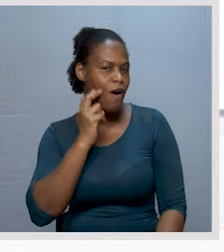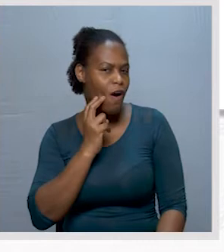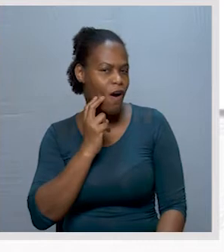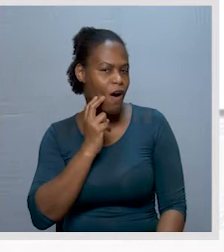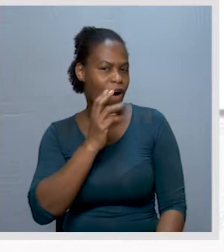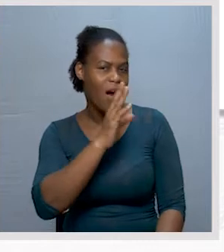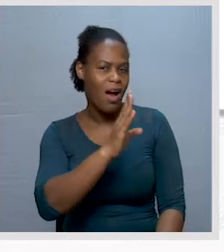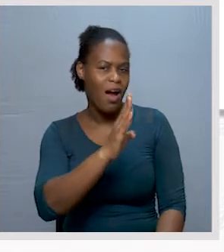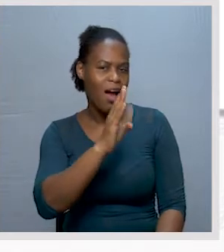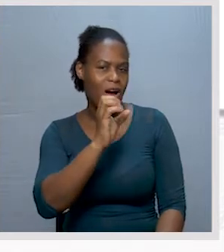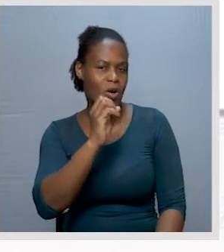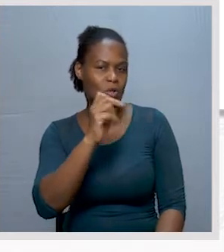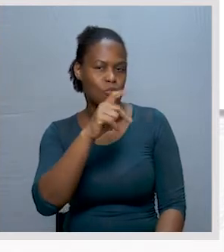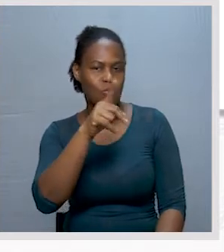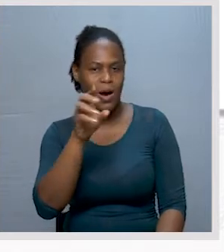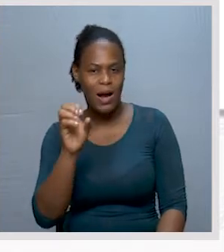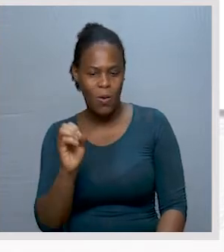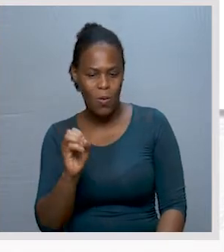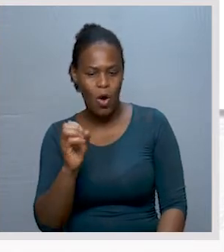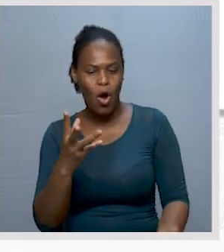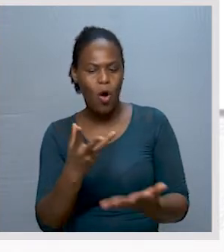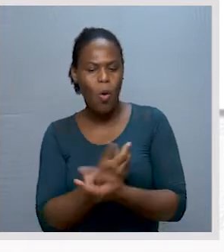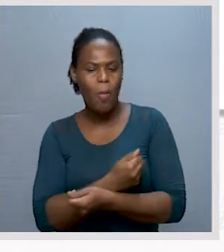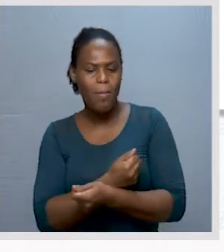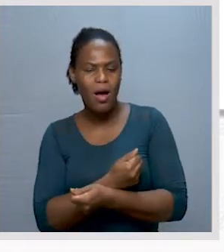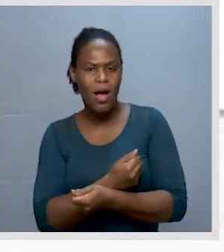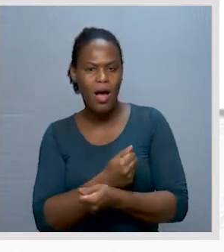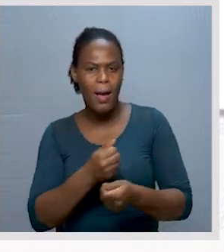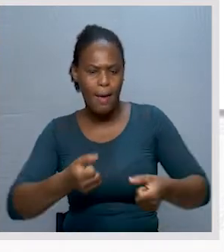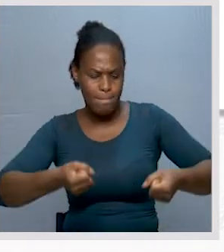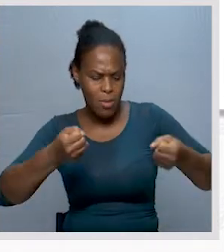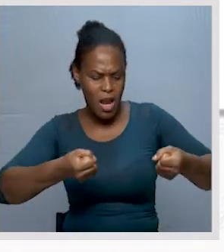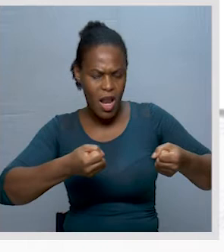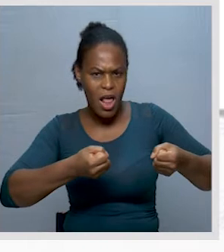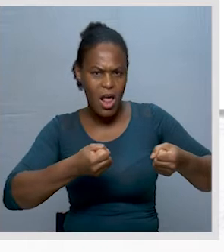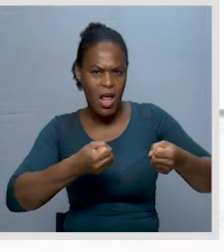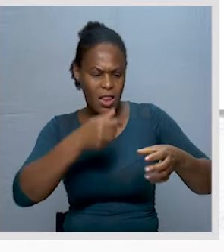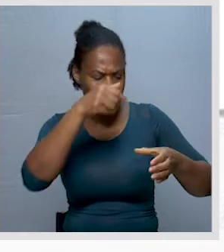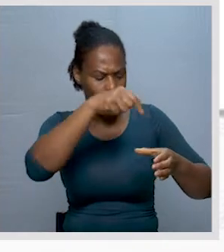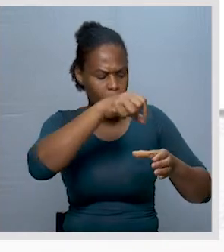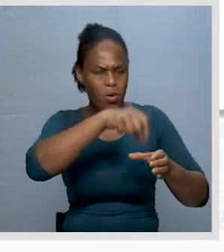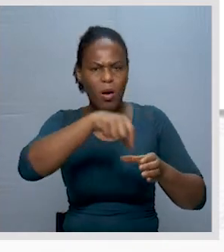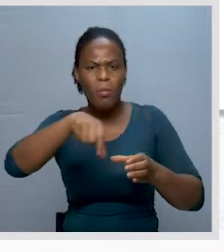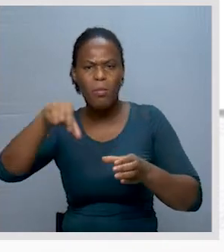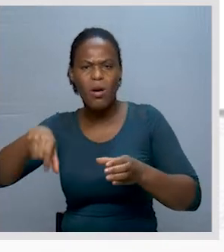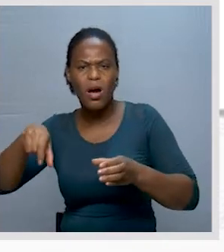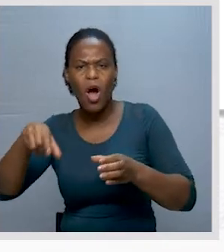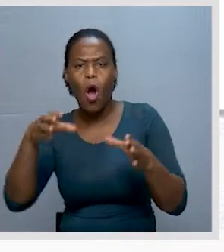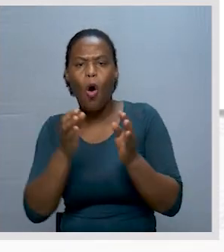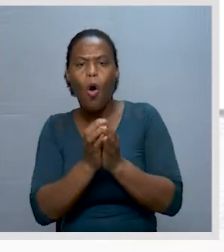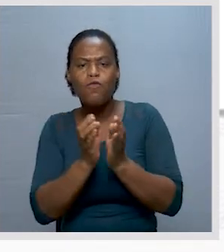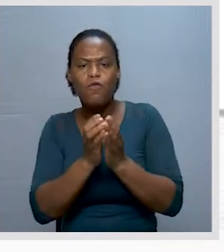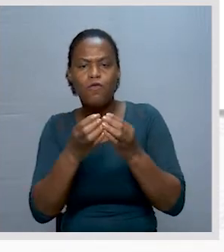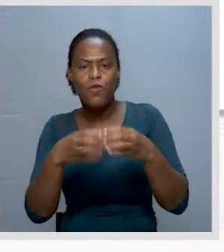comprou 3 paletes com 6 ovos cada. Vamos descobrir quantos ovos